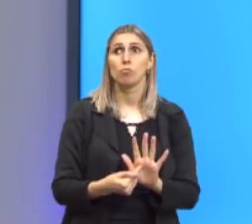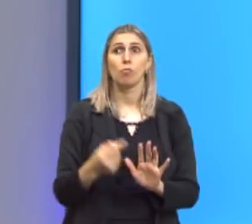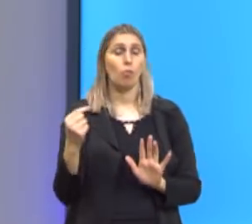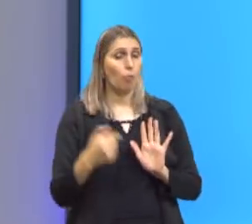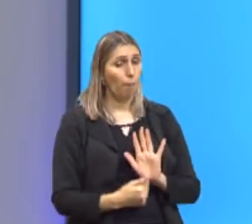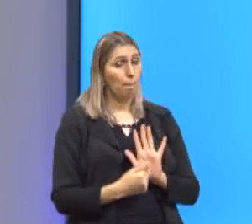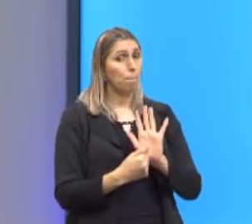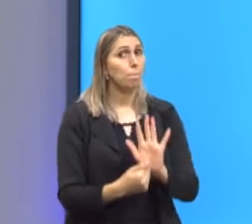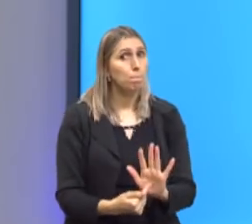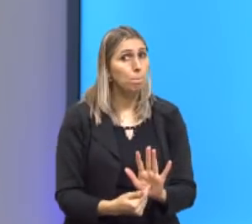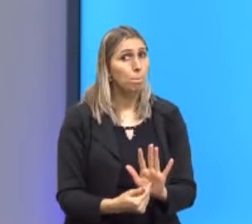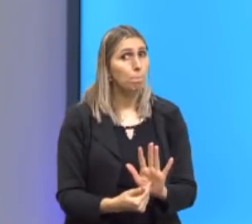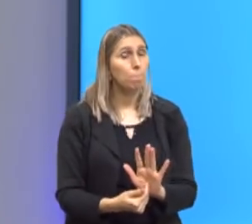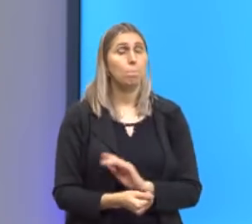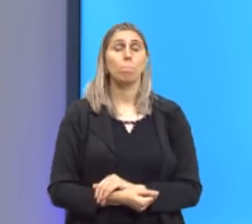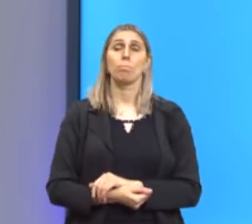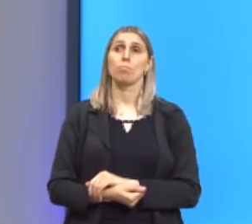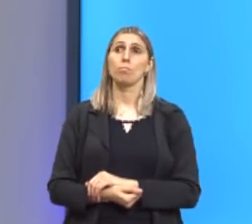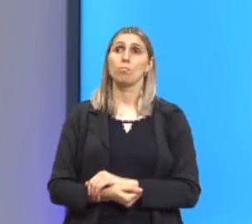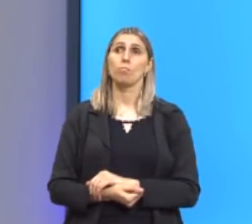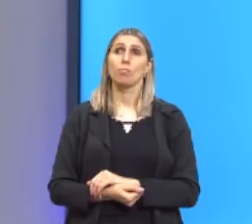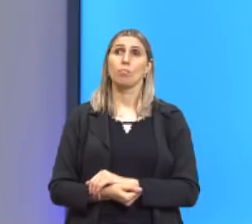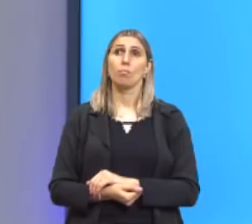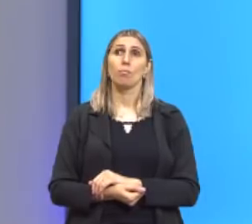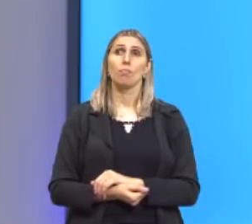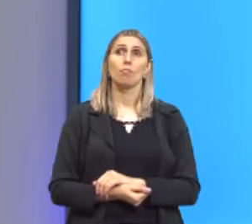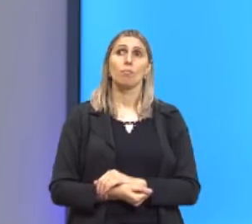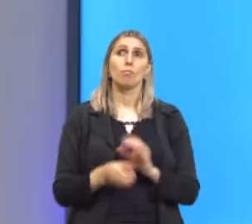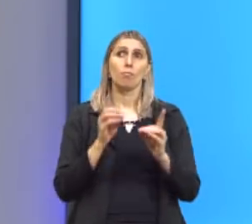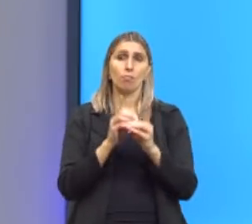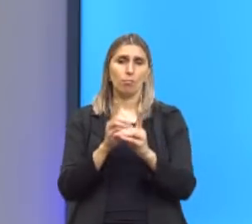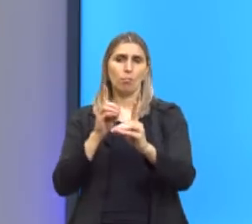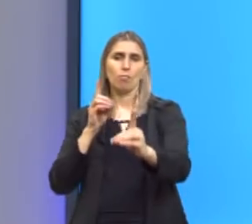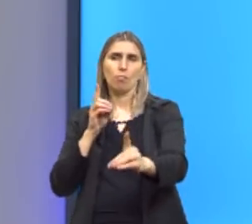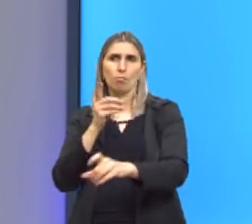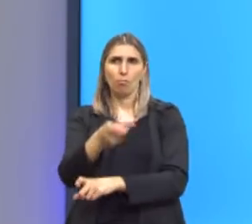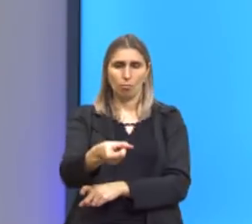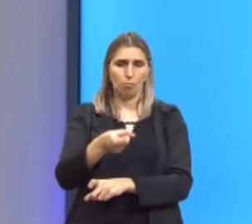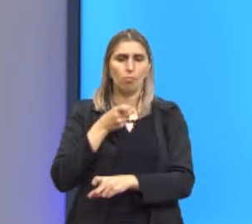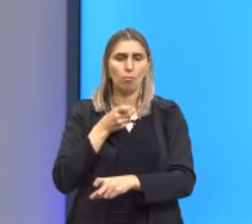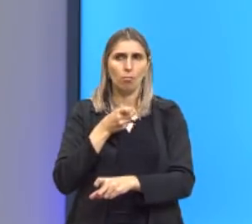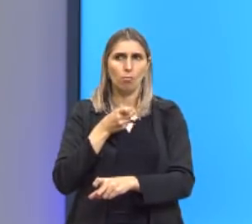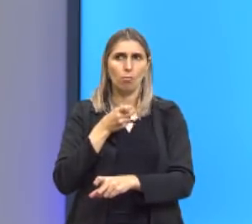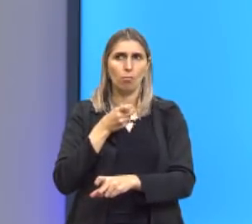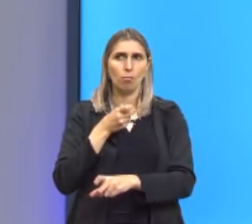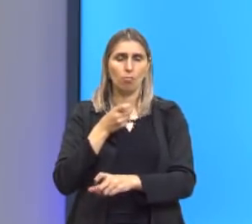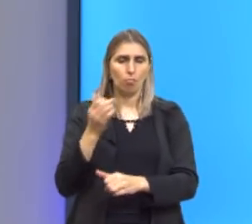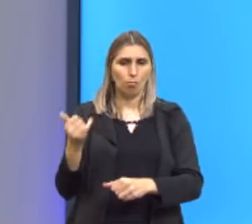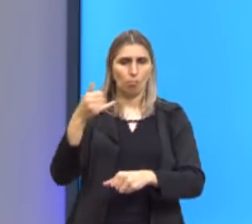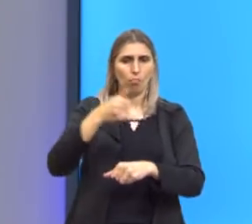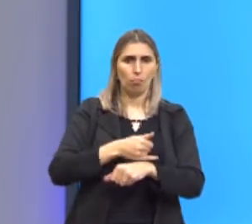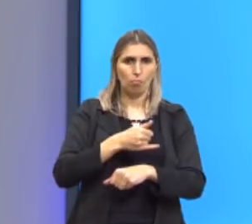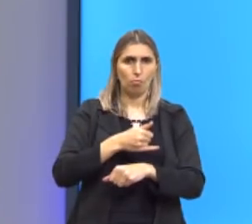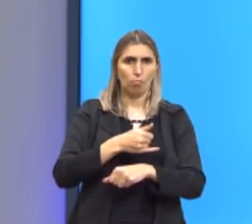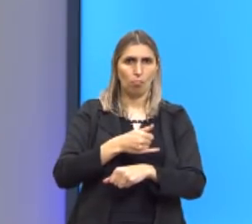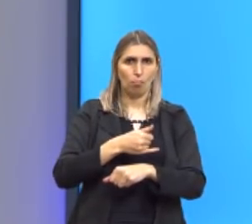aqui. Olha só, a distância x entre o objeto e o